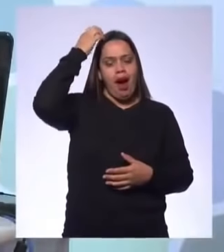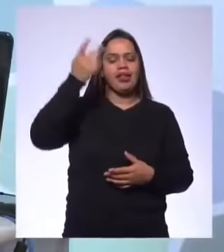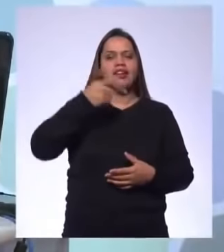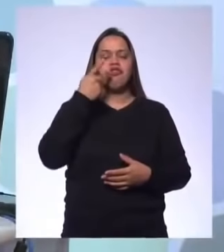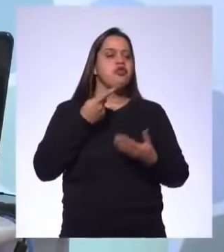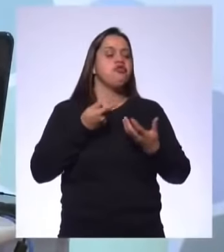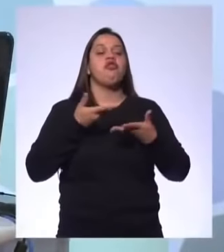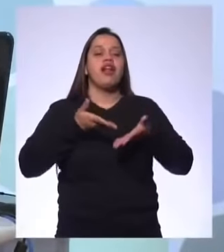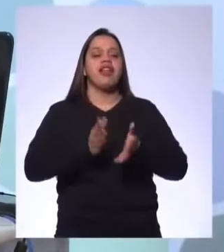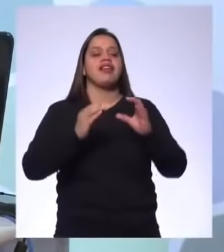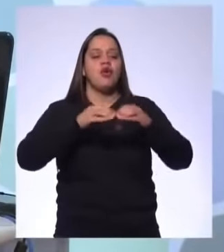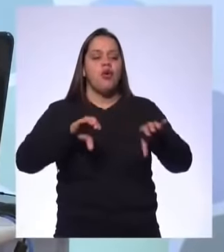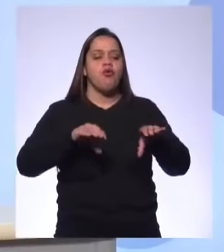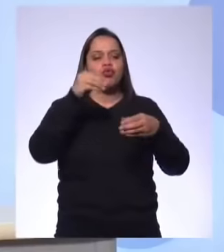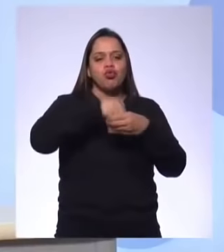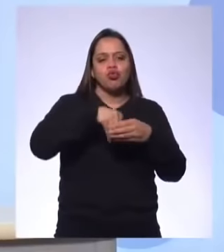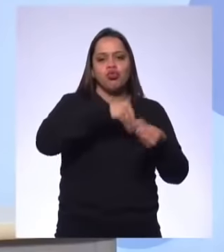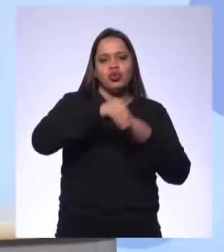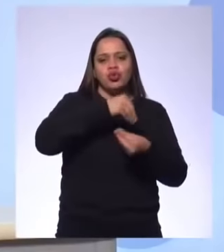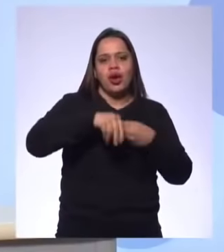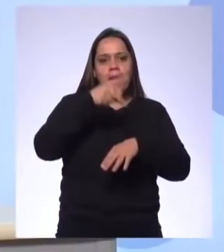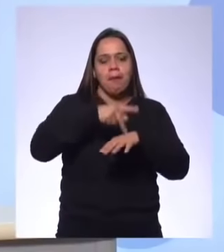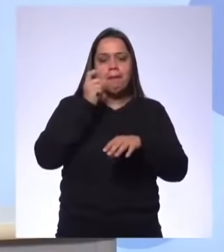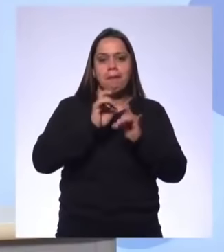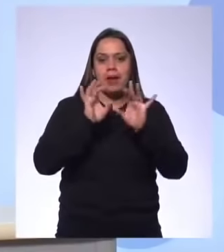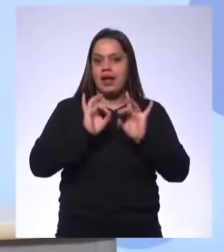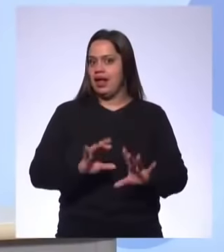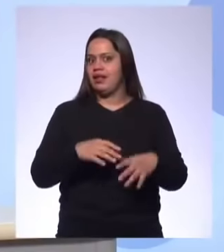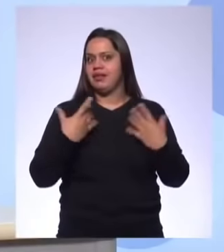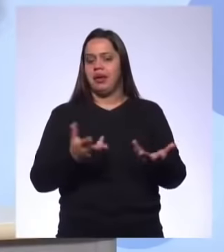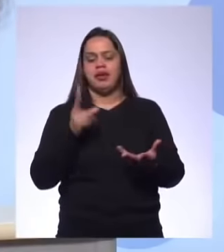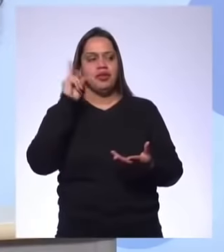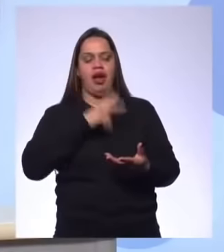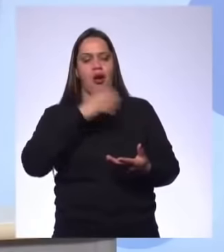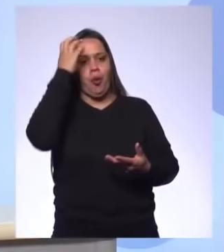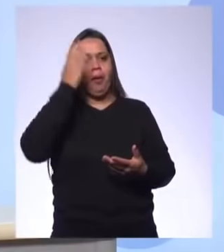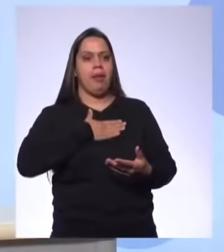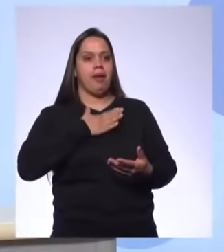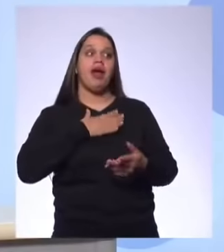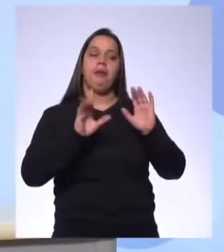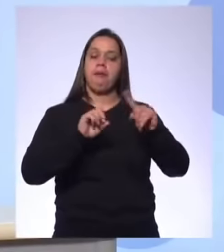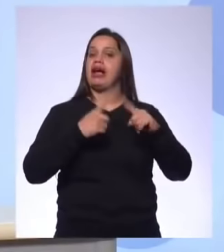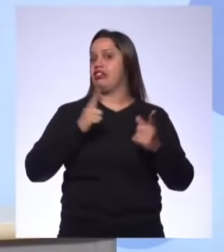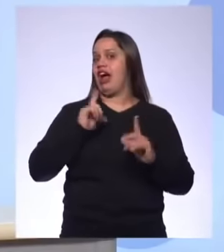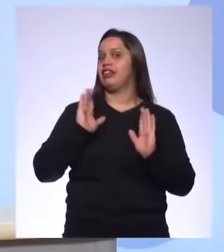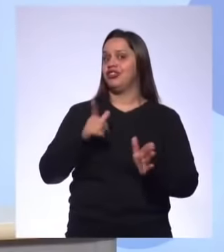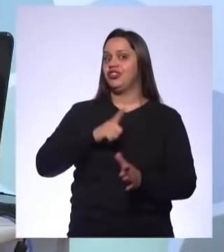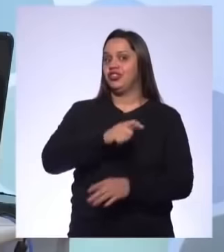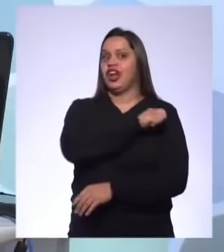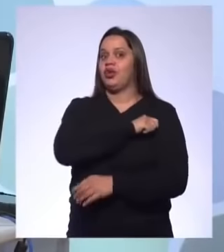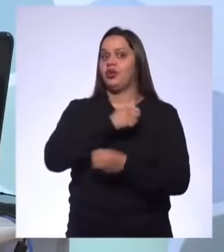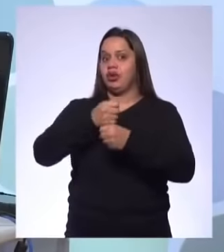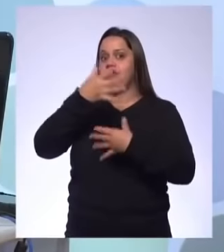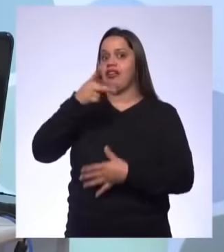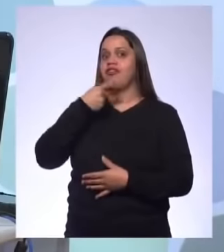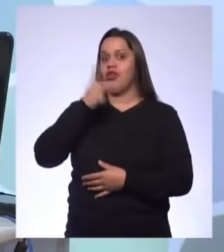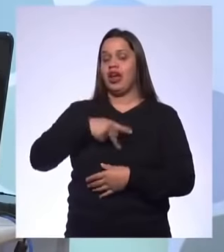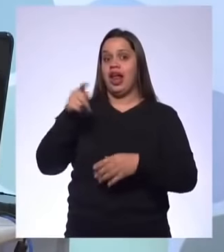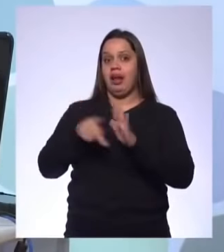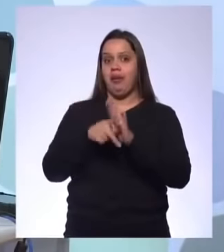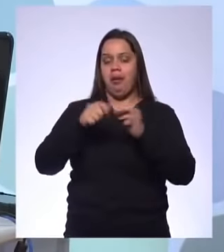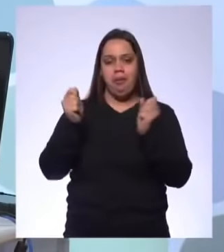Tinha- mas não fui eu. É, tinha uma aluna no chat que já tinha dito que ela era mágica, Mágica, lembra? exatamente, alguém falou. Então vamos